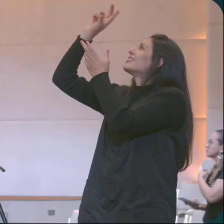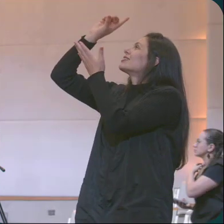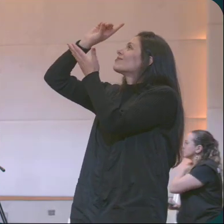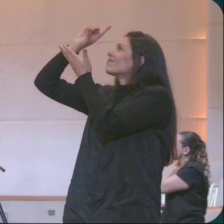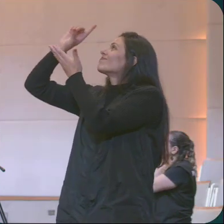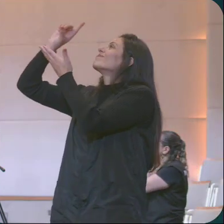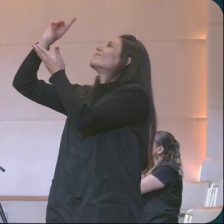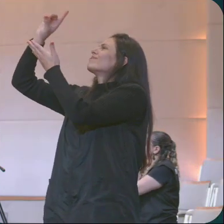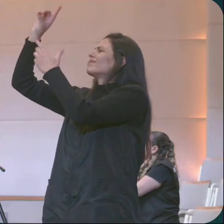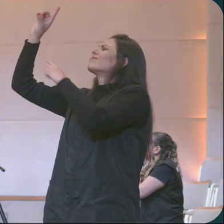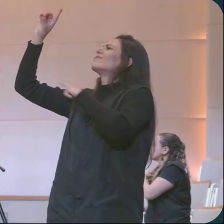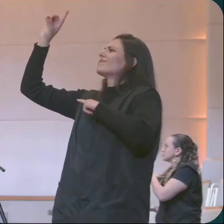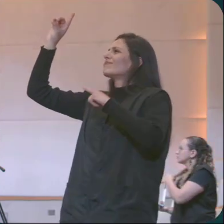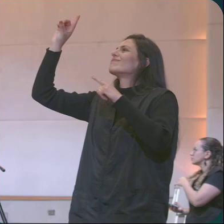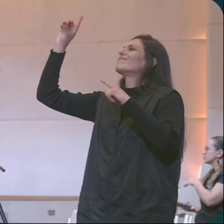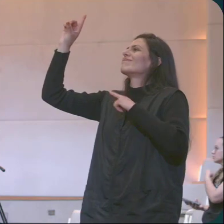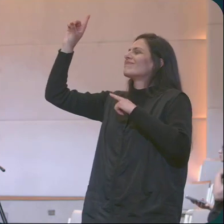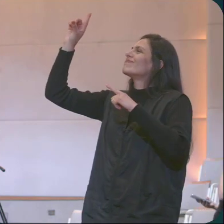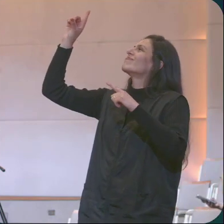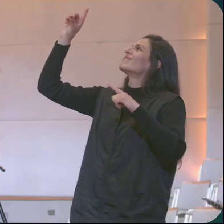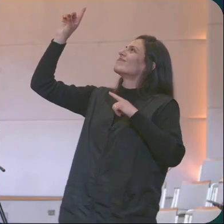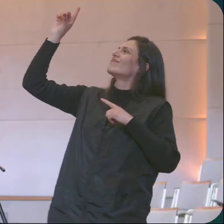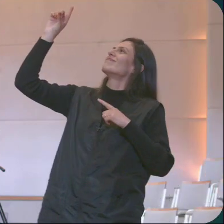esperança em